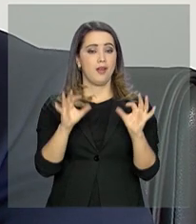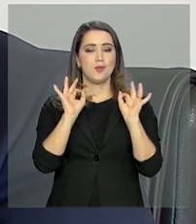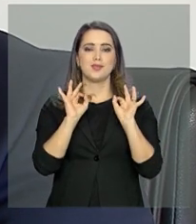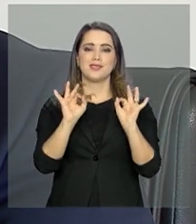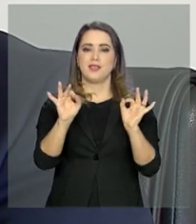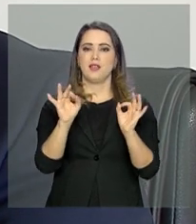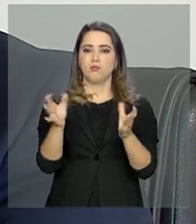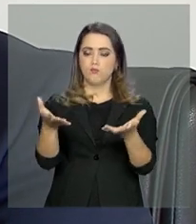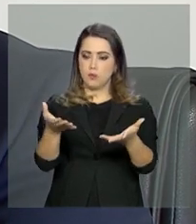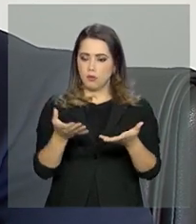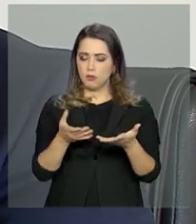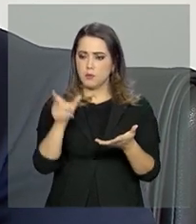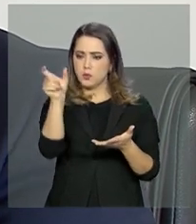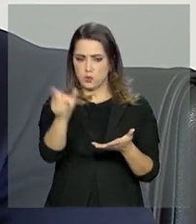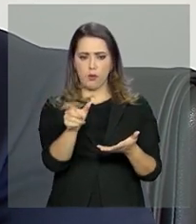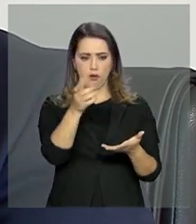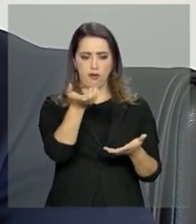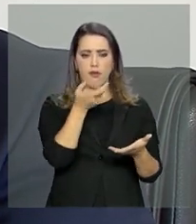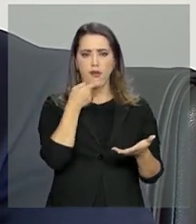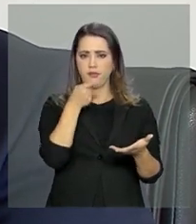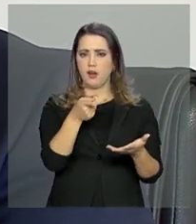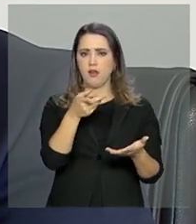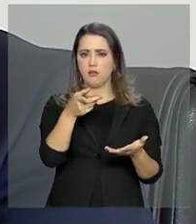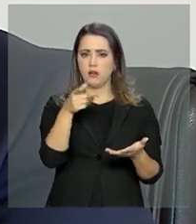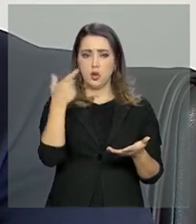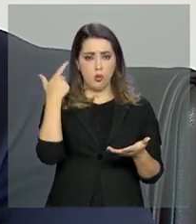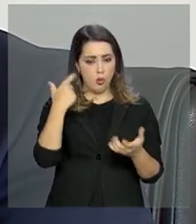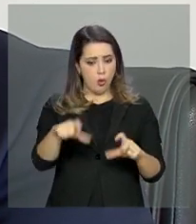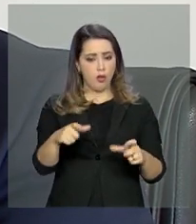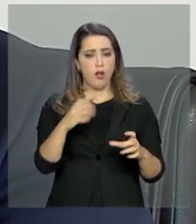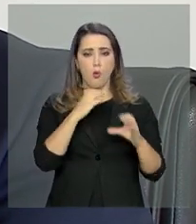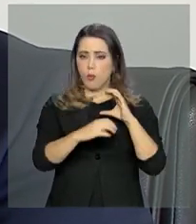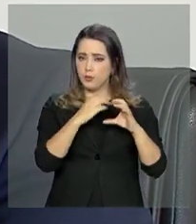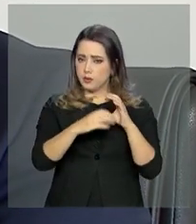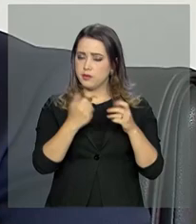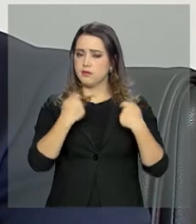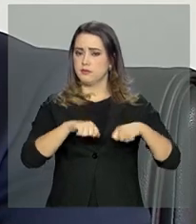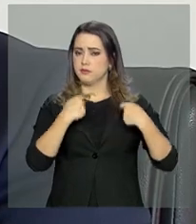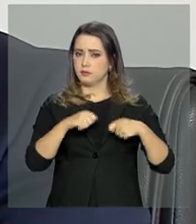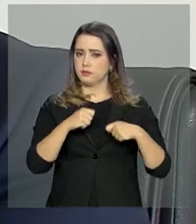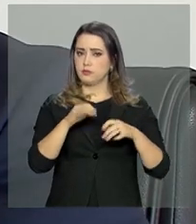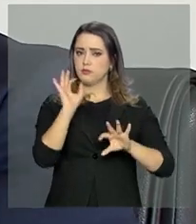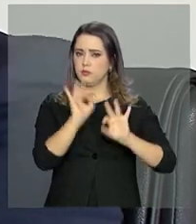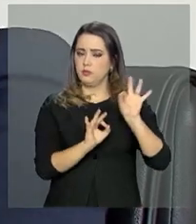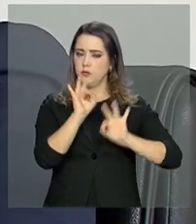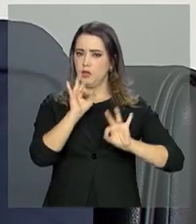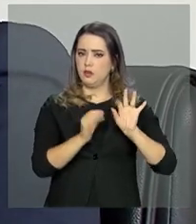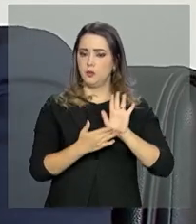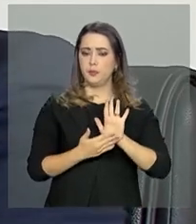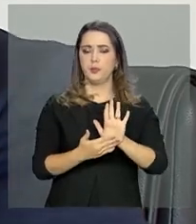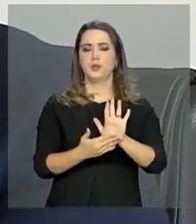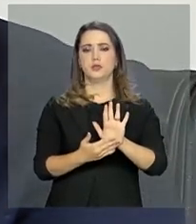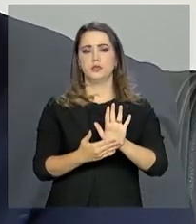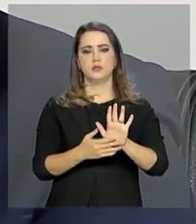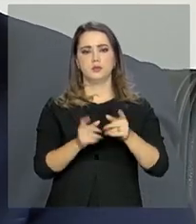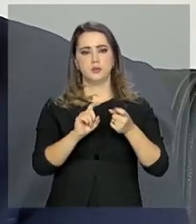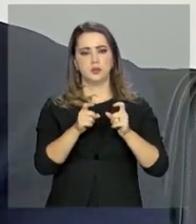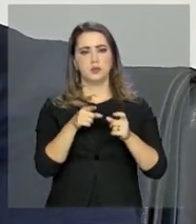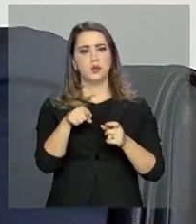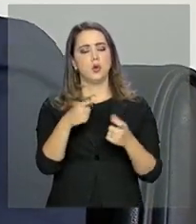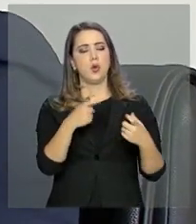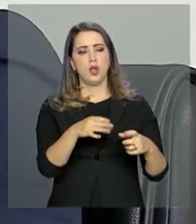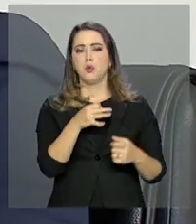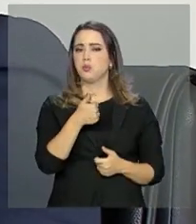acolher essas manifestações e é compilar essas informações e mostrar o gestor onde ele está